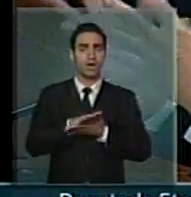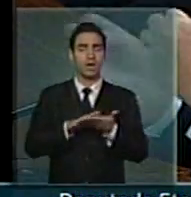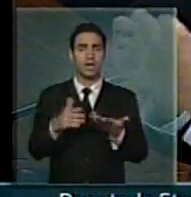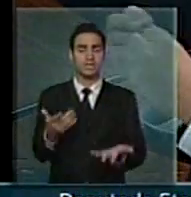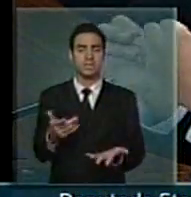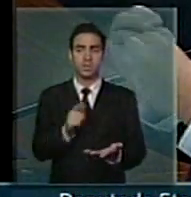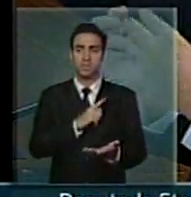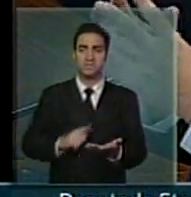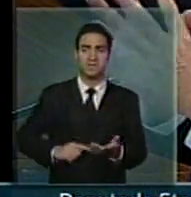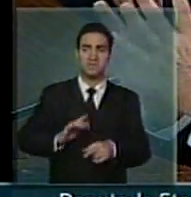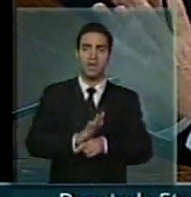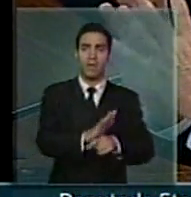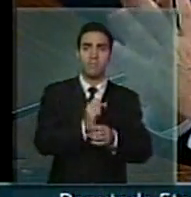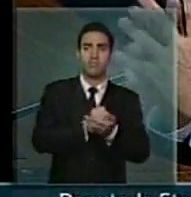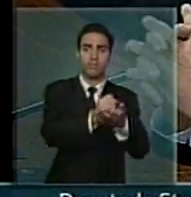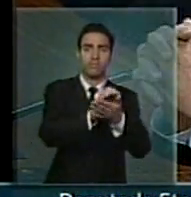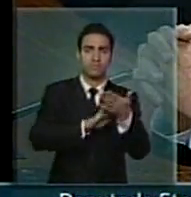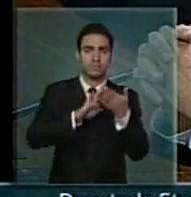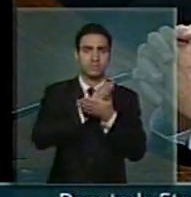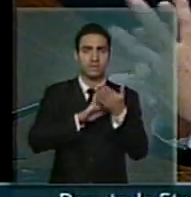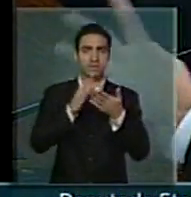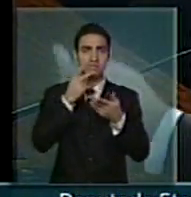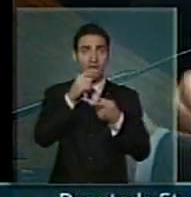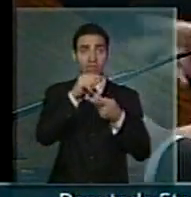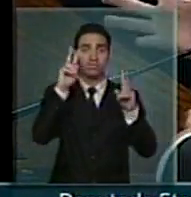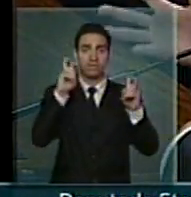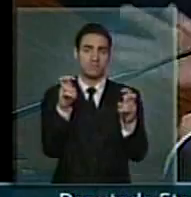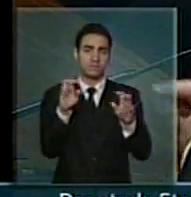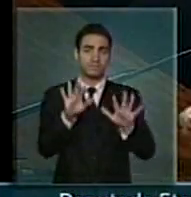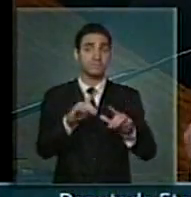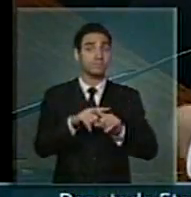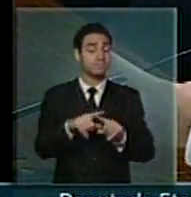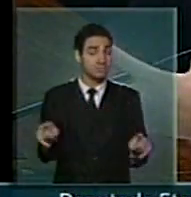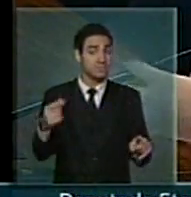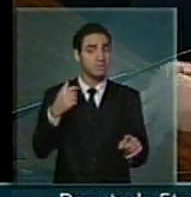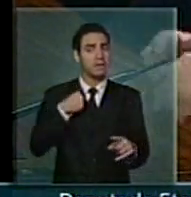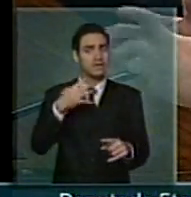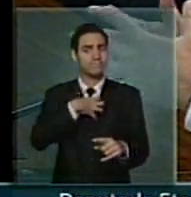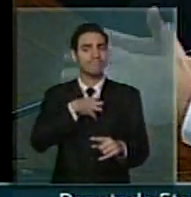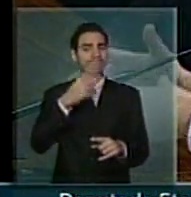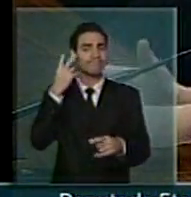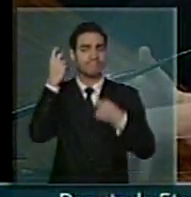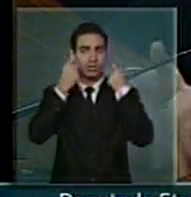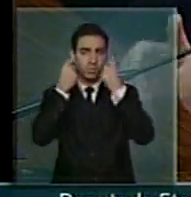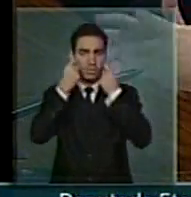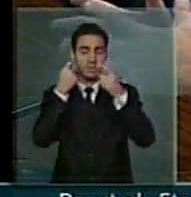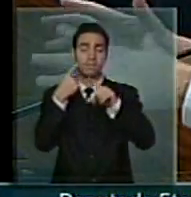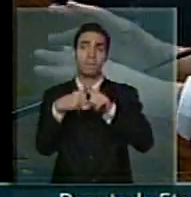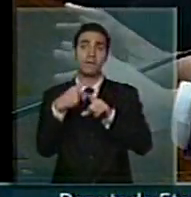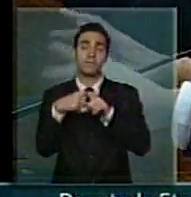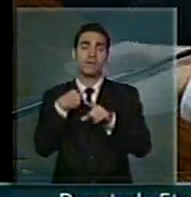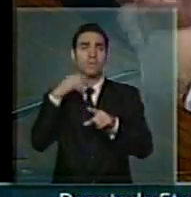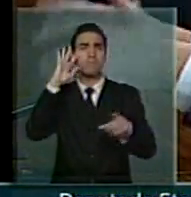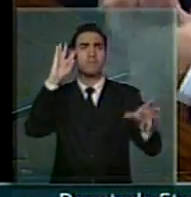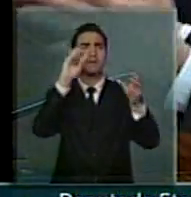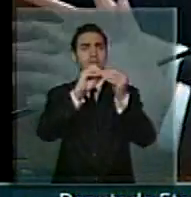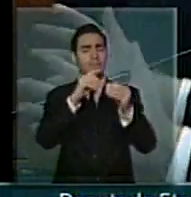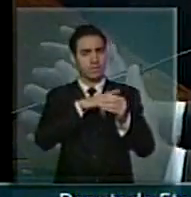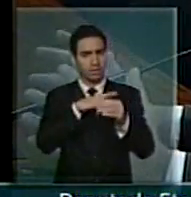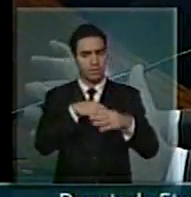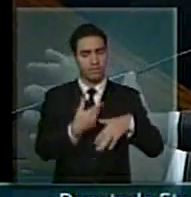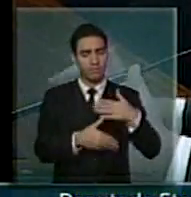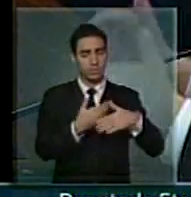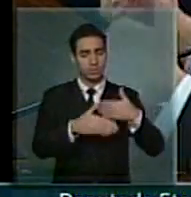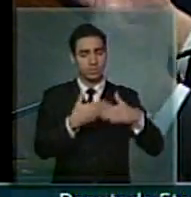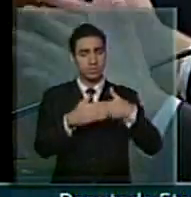de governo, etc., para tratar desses temas. Mas, ao mesmo tempo, eu fico preocupadíssimo quando eu percebo que a